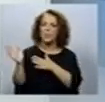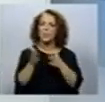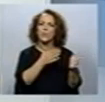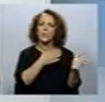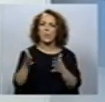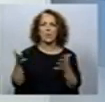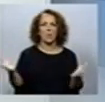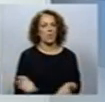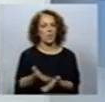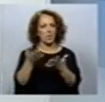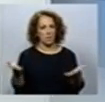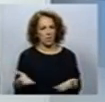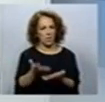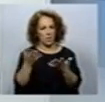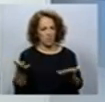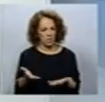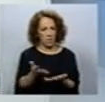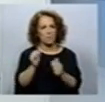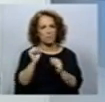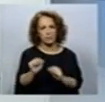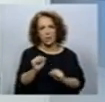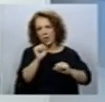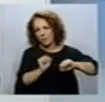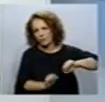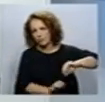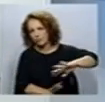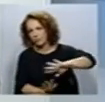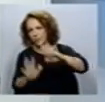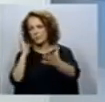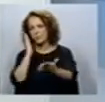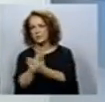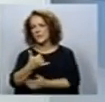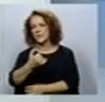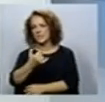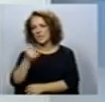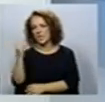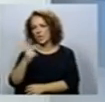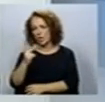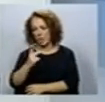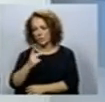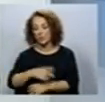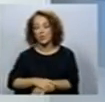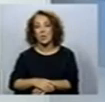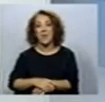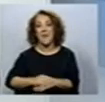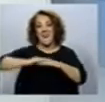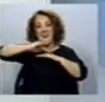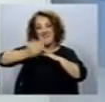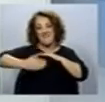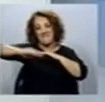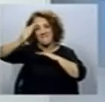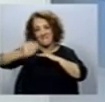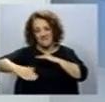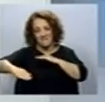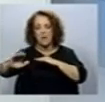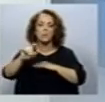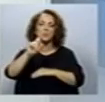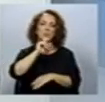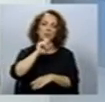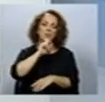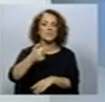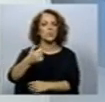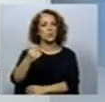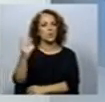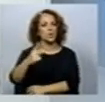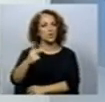a moderado de sudoeste até 25 km por hora, mas nas terras altas poderá soprar com rajadas até aos 50